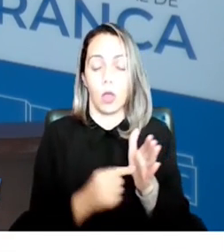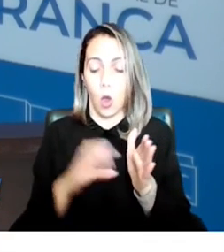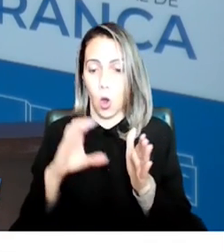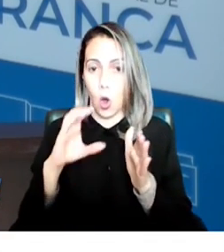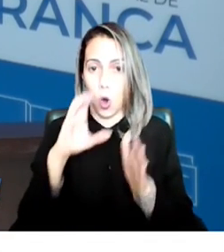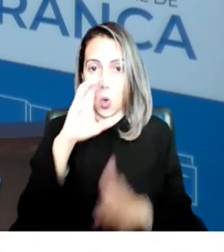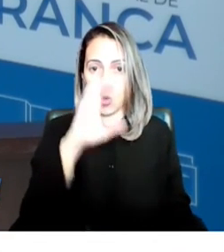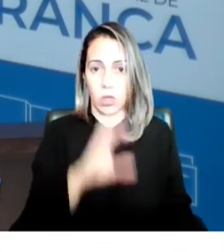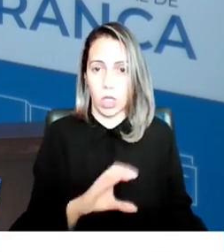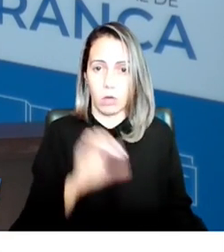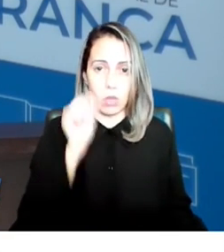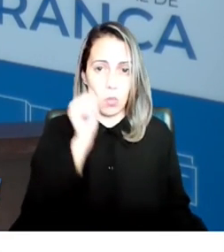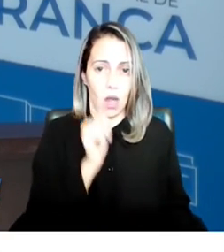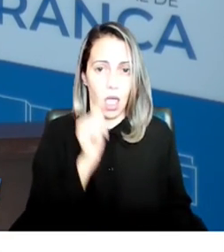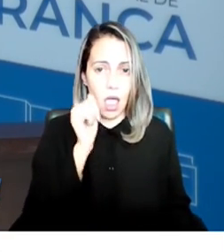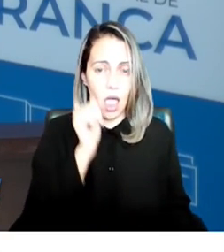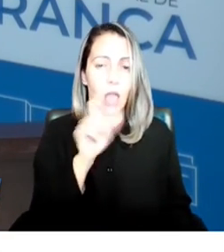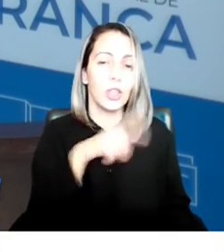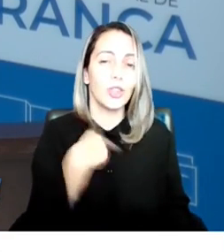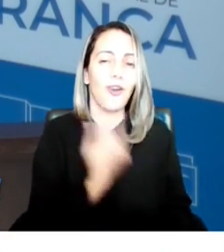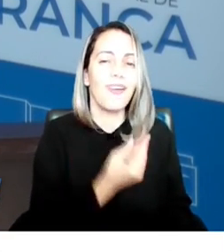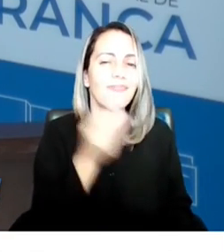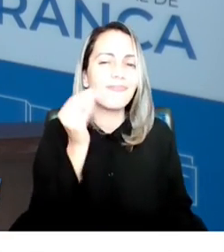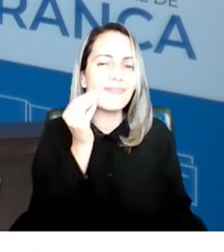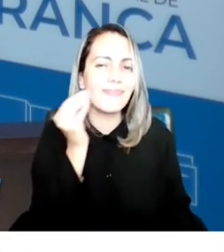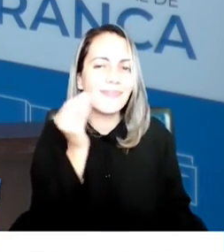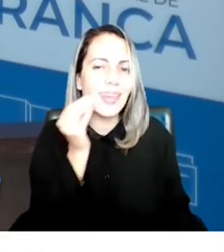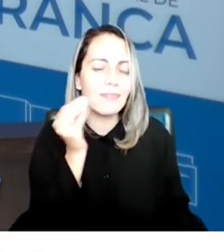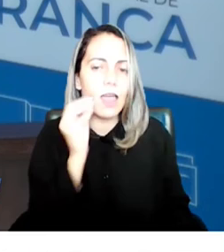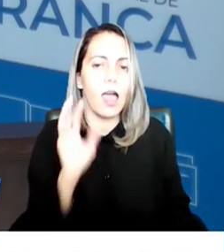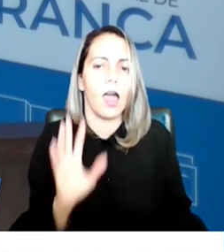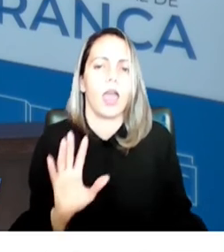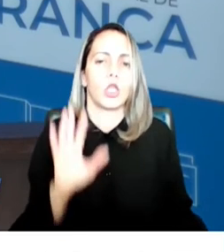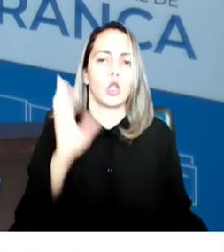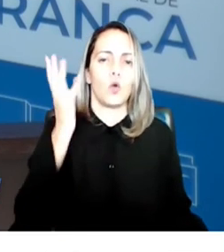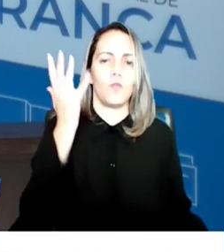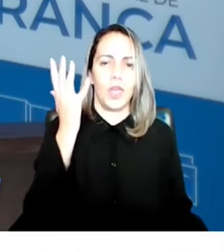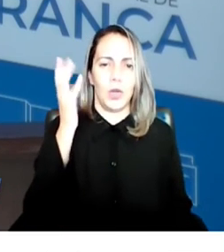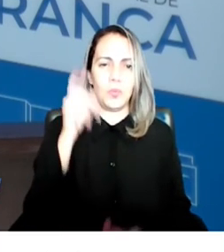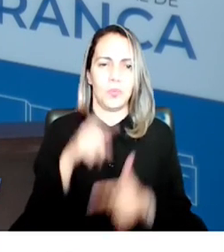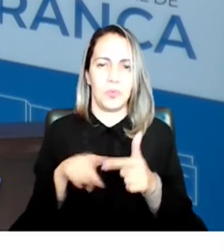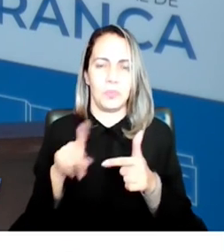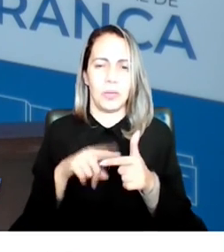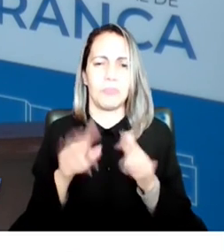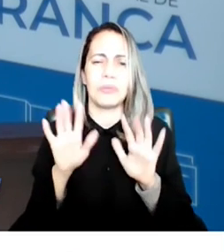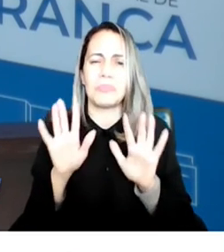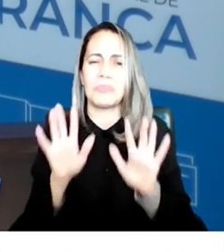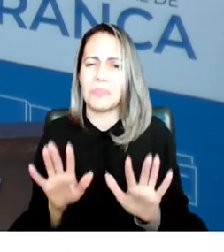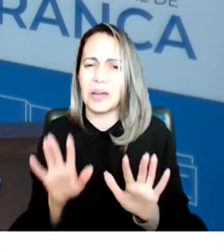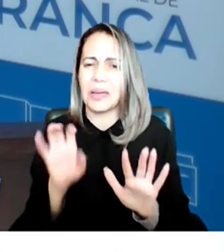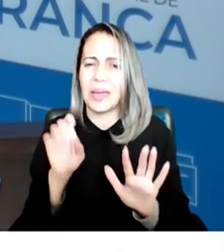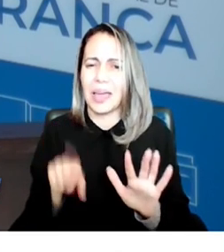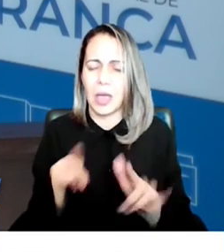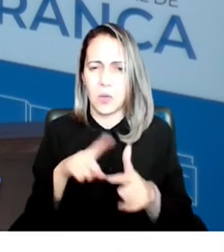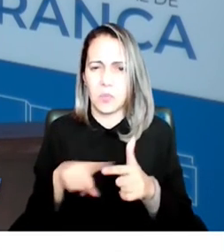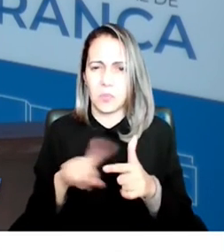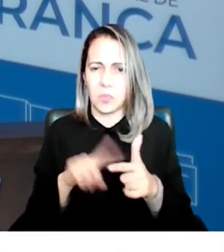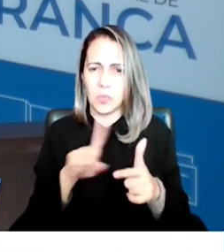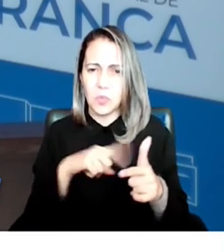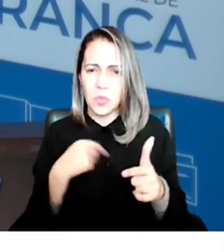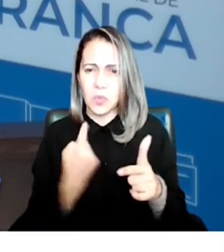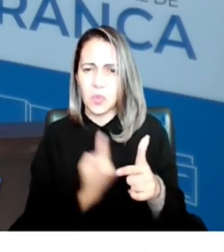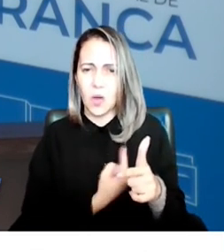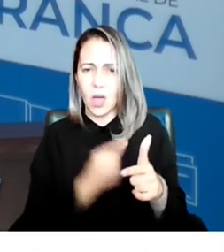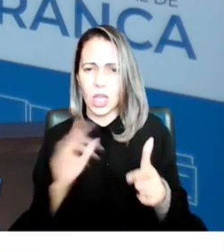tentamos pontualmente, pessoalmente, resolver esses problemas, mas não é mais uma questão da gente resolver pontualmente. A gente